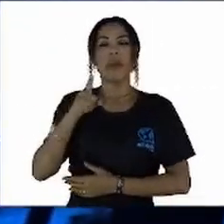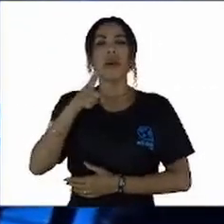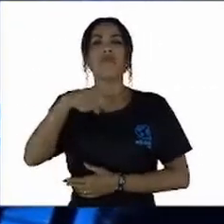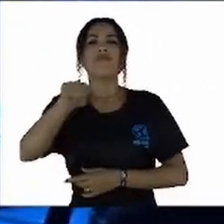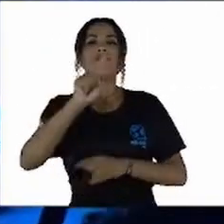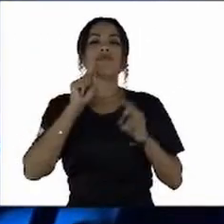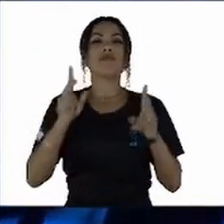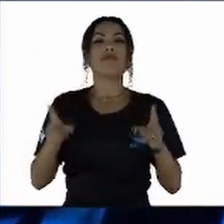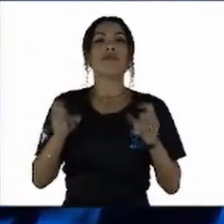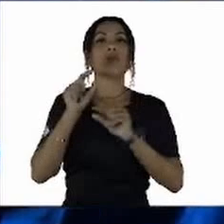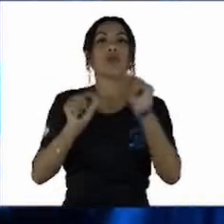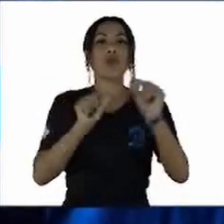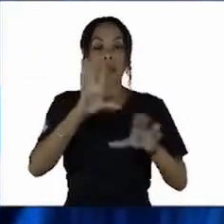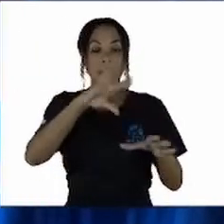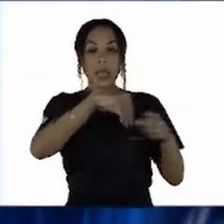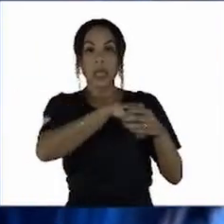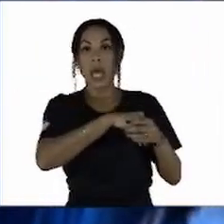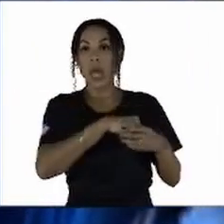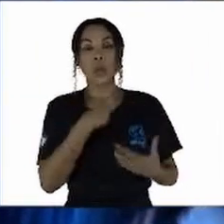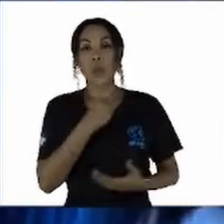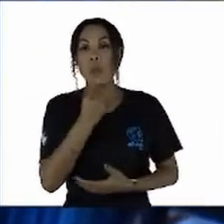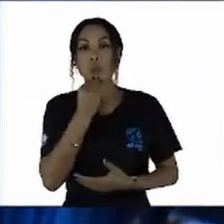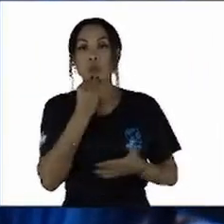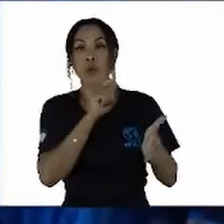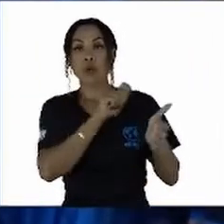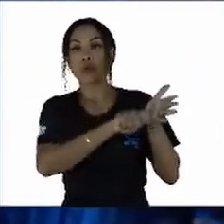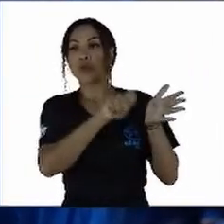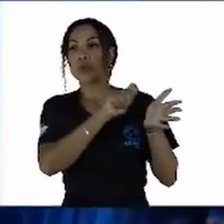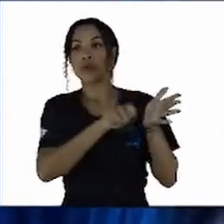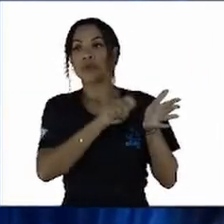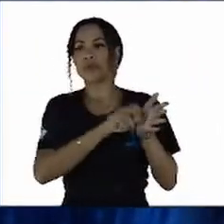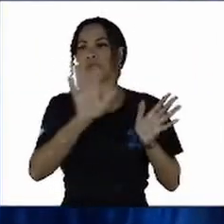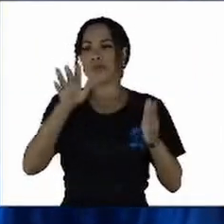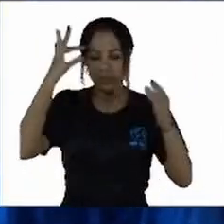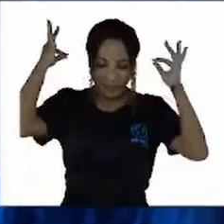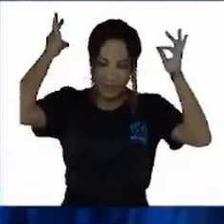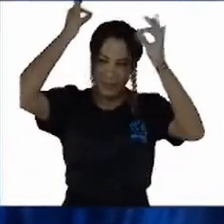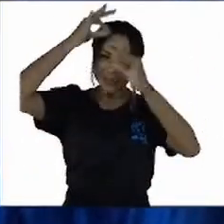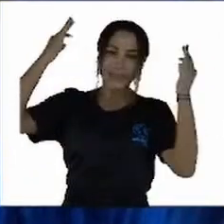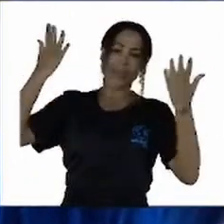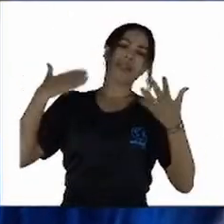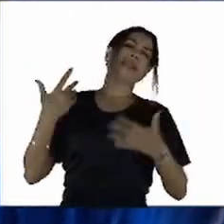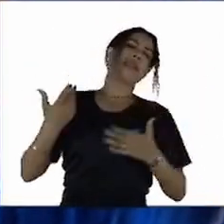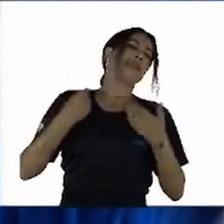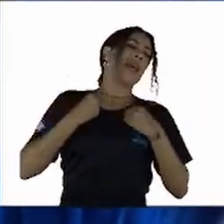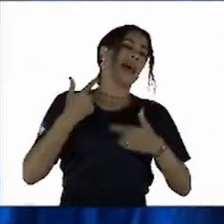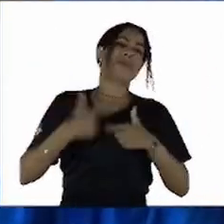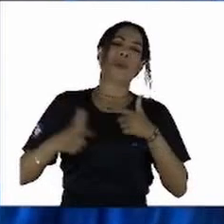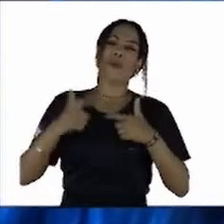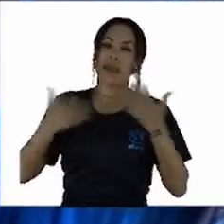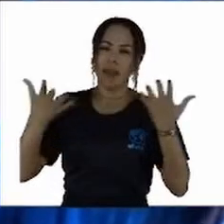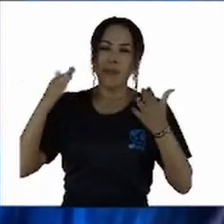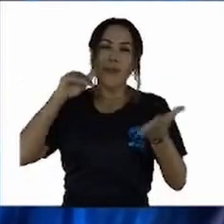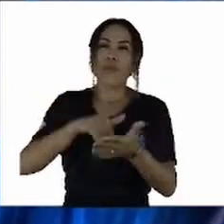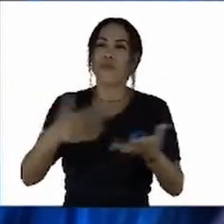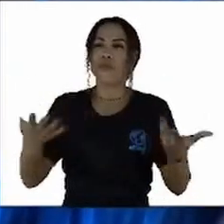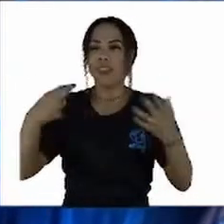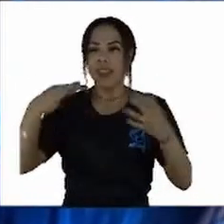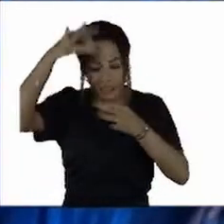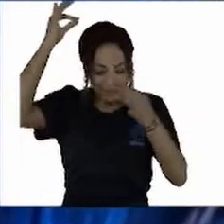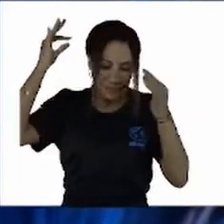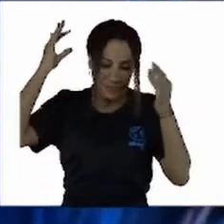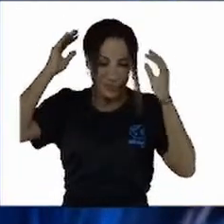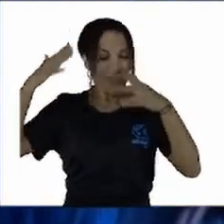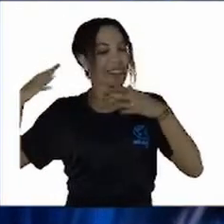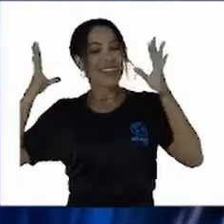reparem o seguinte, que ali dentro eu poderia ter escrito no cabeça, não é hora de tu me arrumar um problema desse. No final,